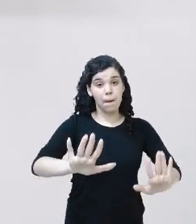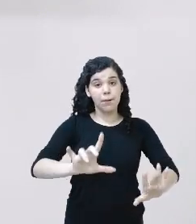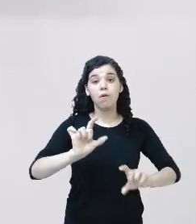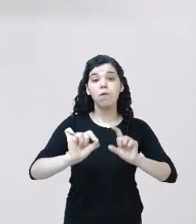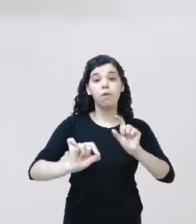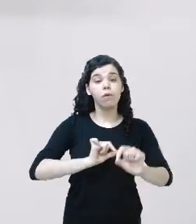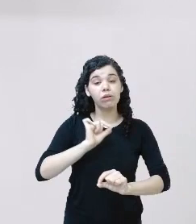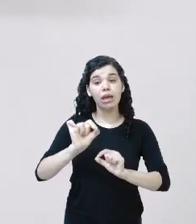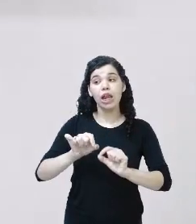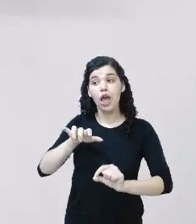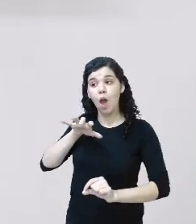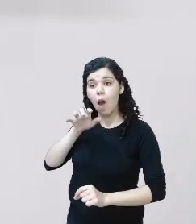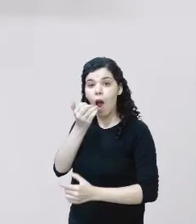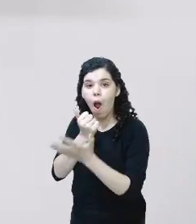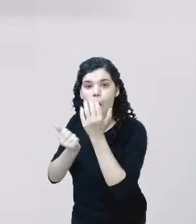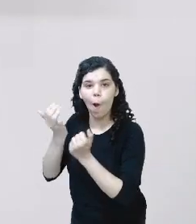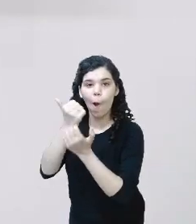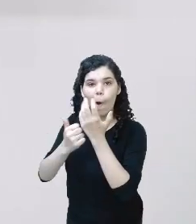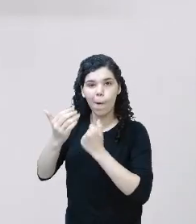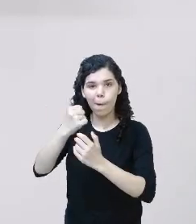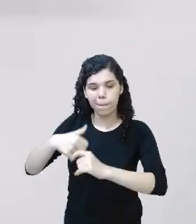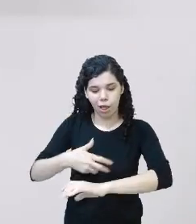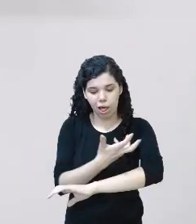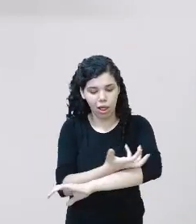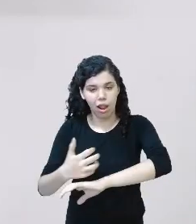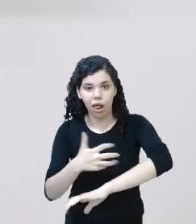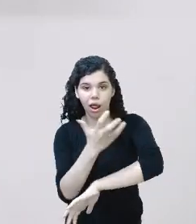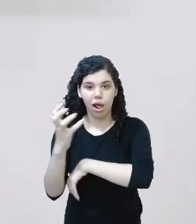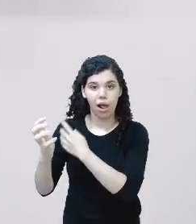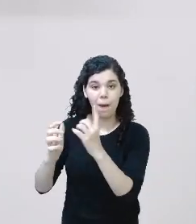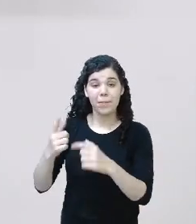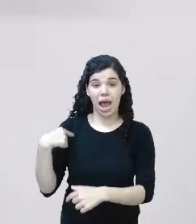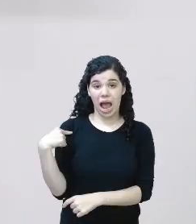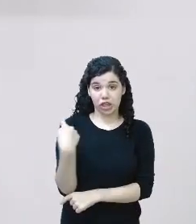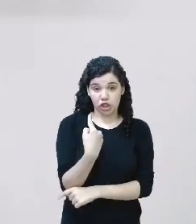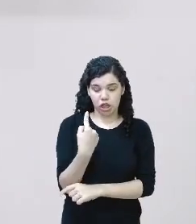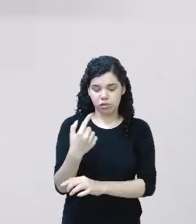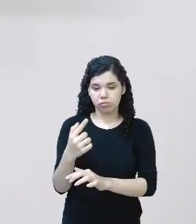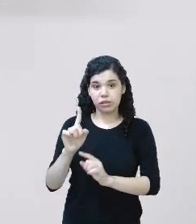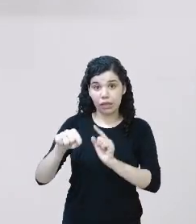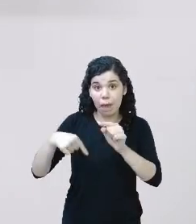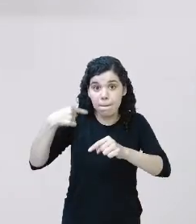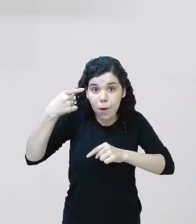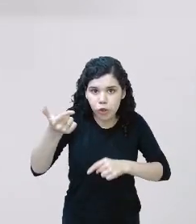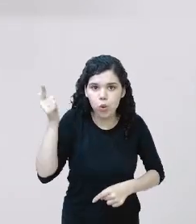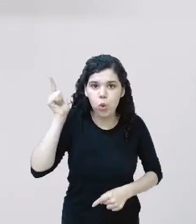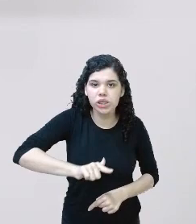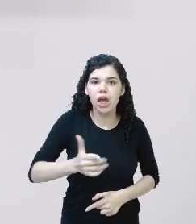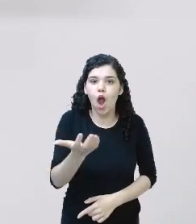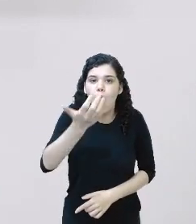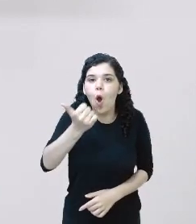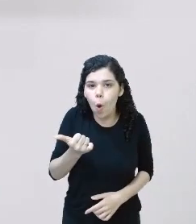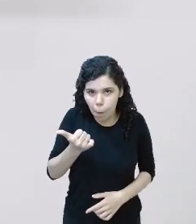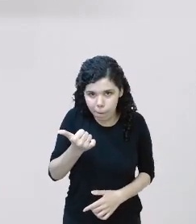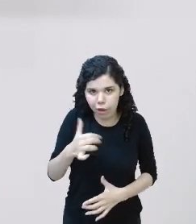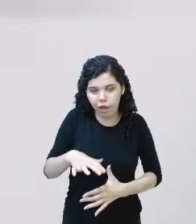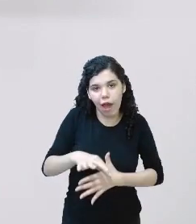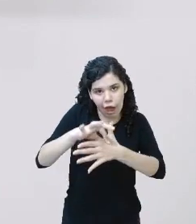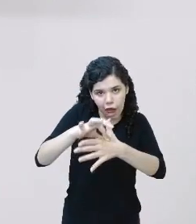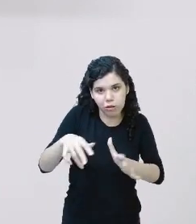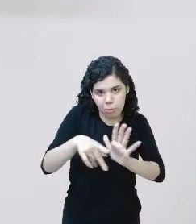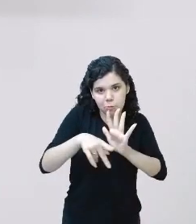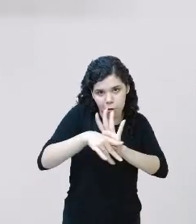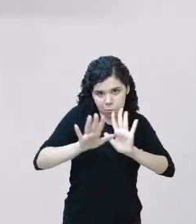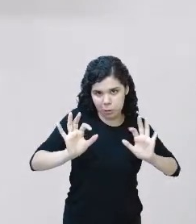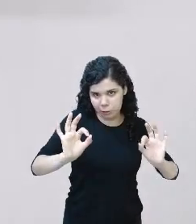ele vai consumir no pasto o alimento para que a gente futuramente coma a carne desse animal,